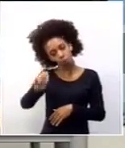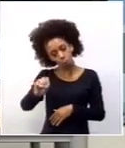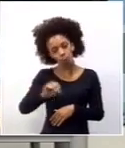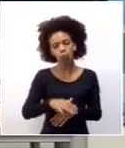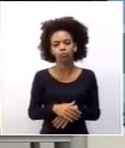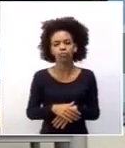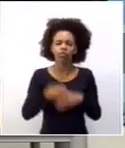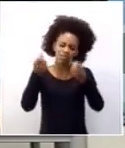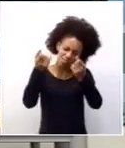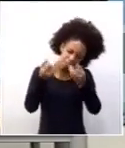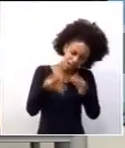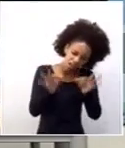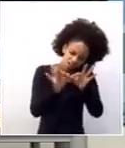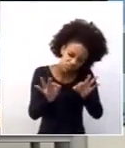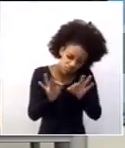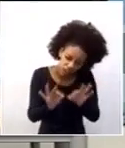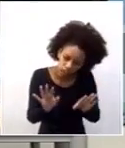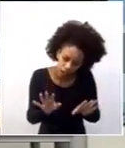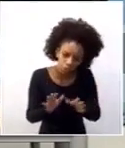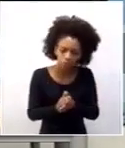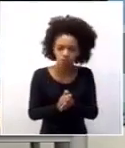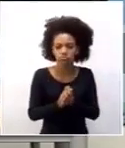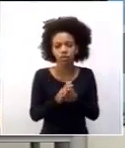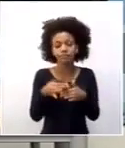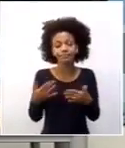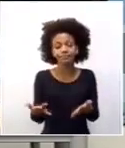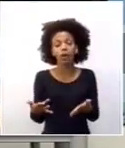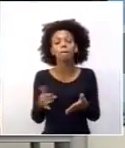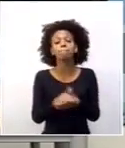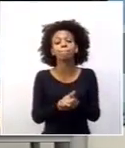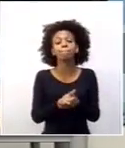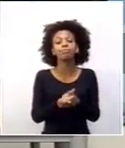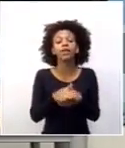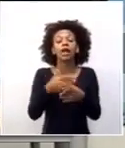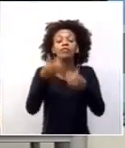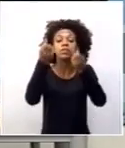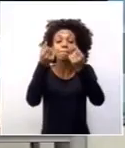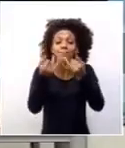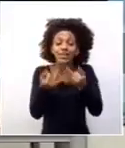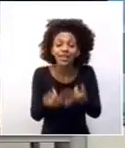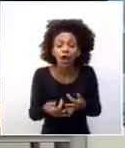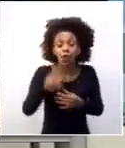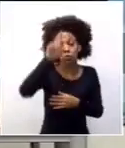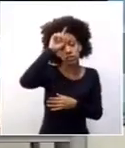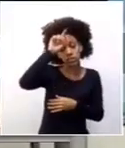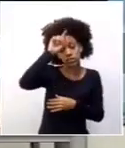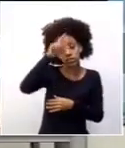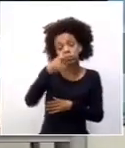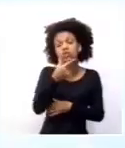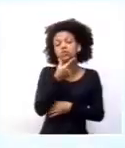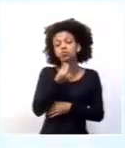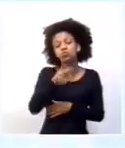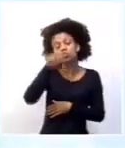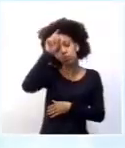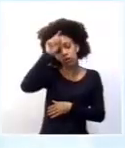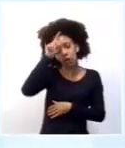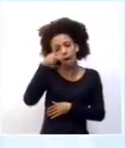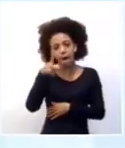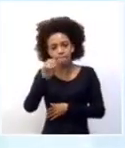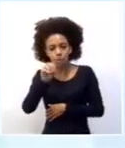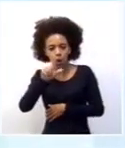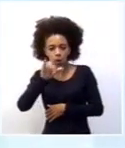do Amoses e do Moisés, né? Nós vamos falar aqui para vocês que os egípcios, eles são politeístas,